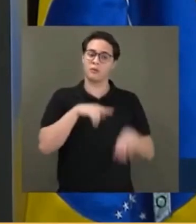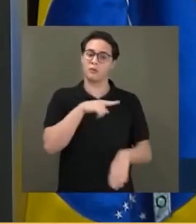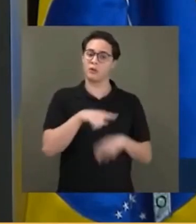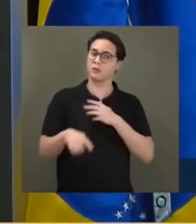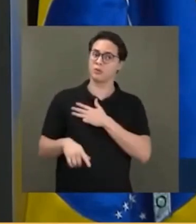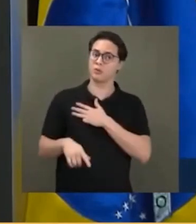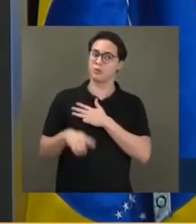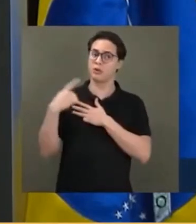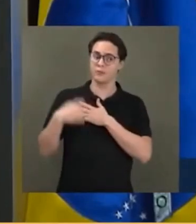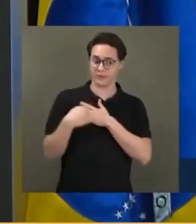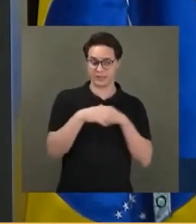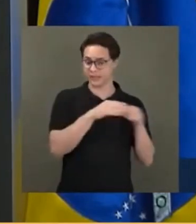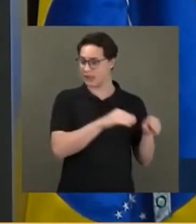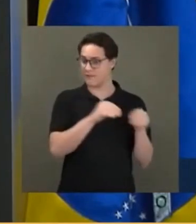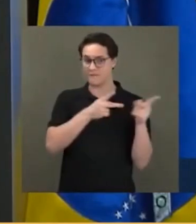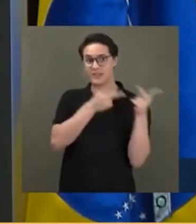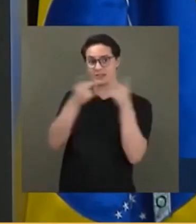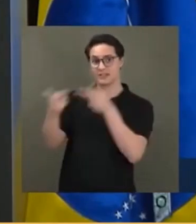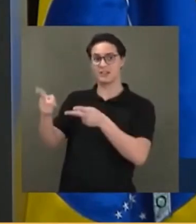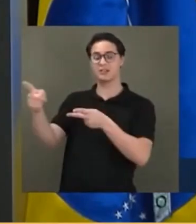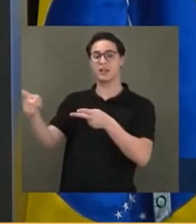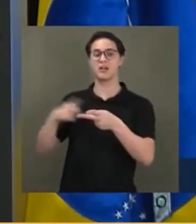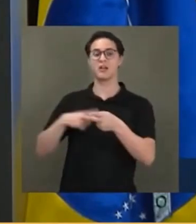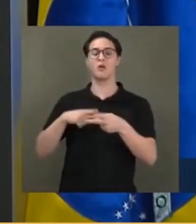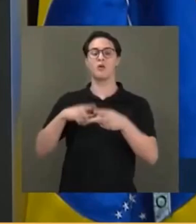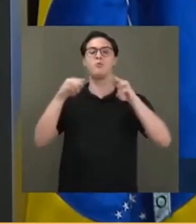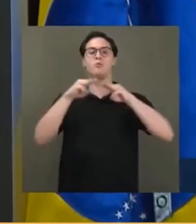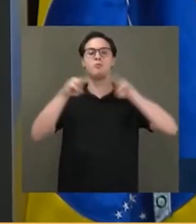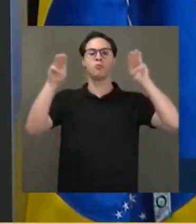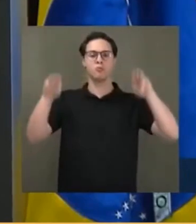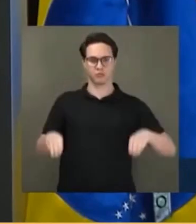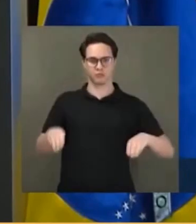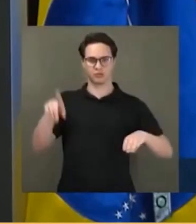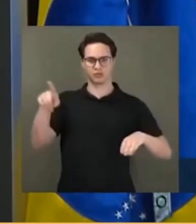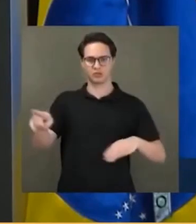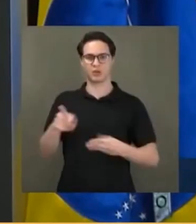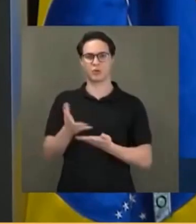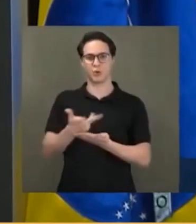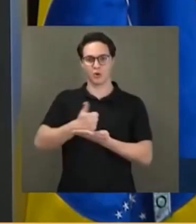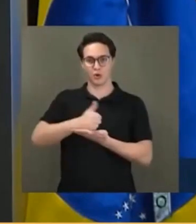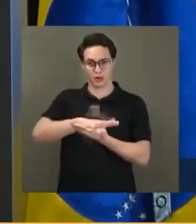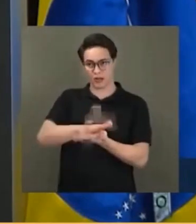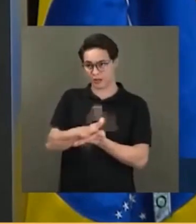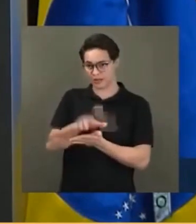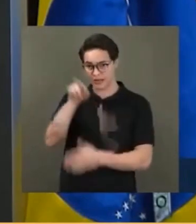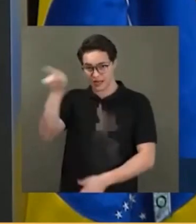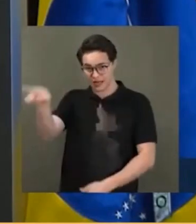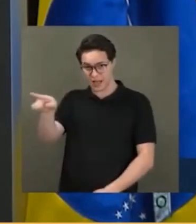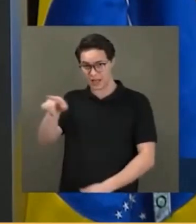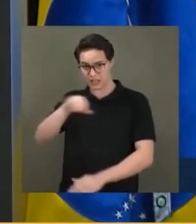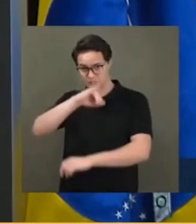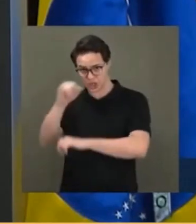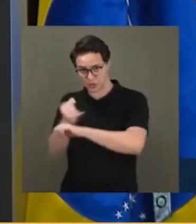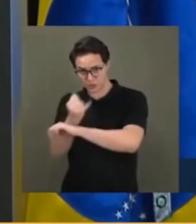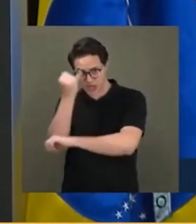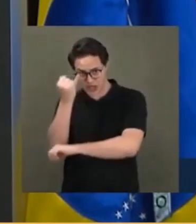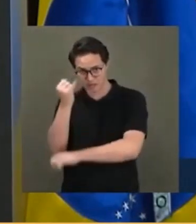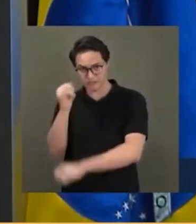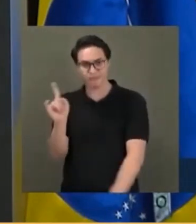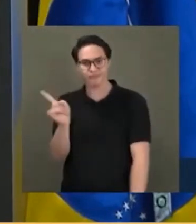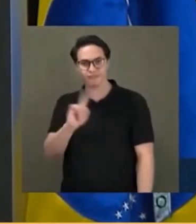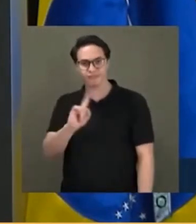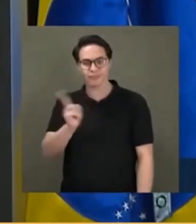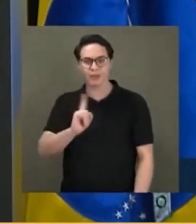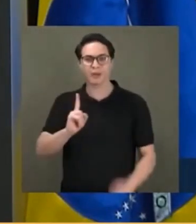a um museu do holocausto não de Jerusalém mas o museu do